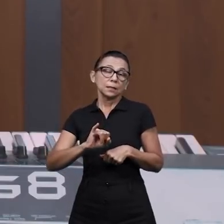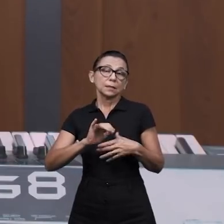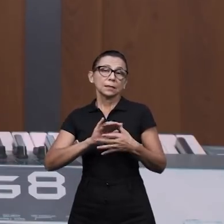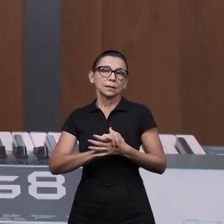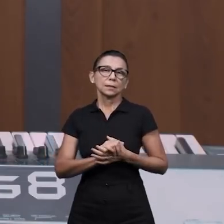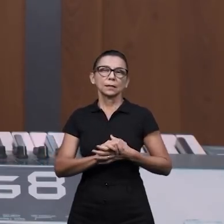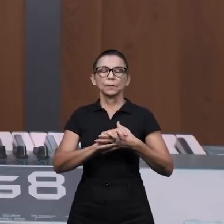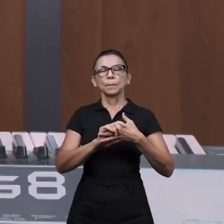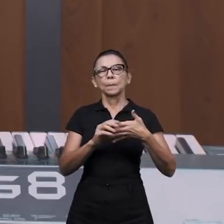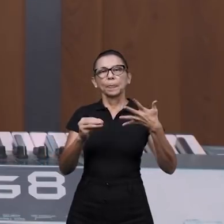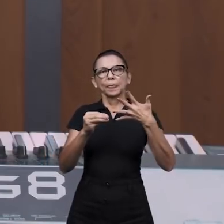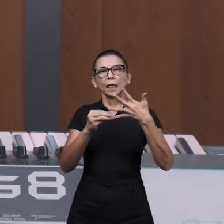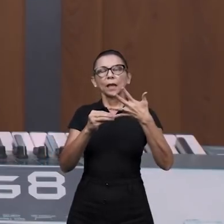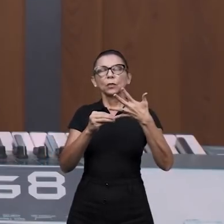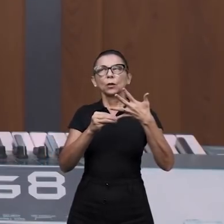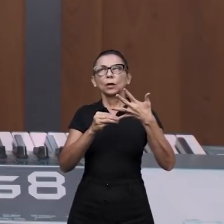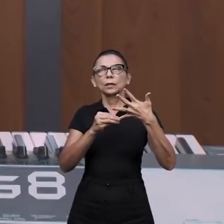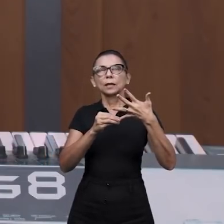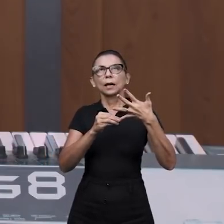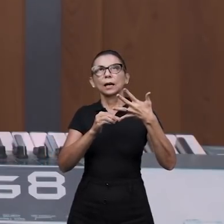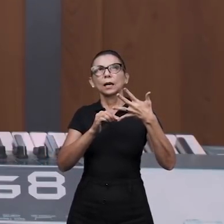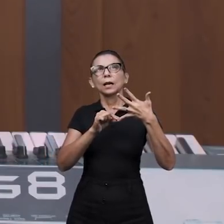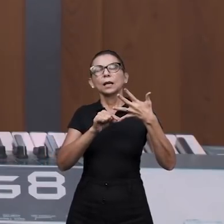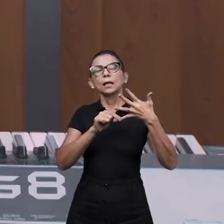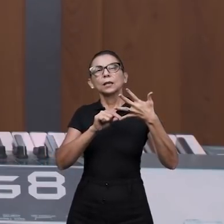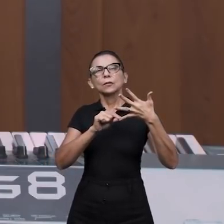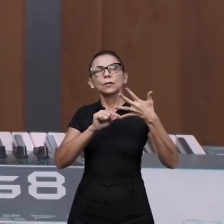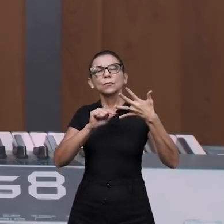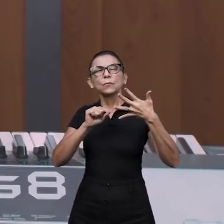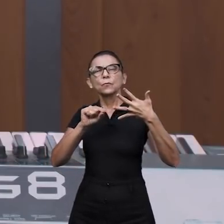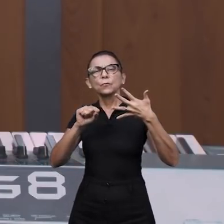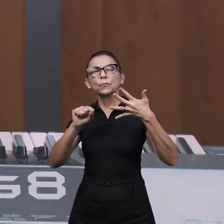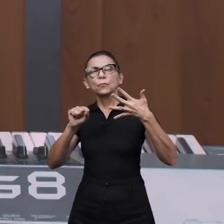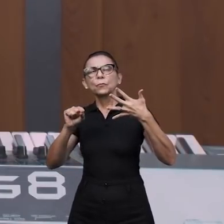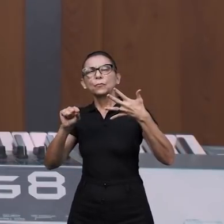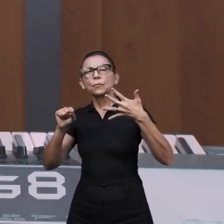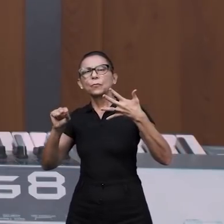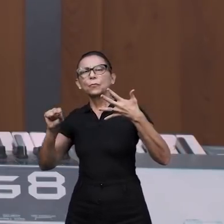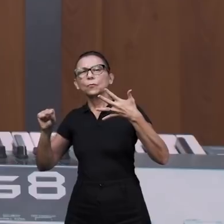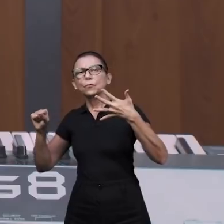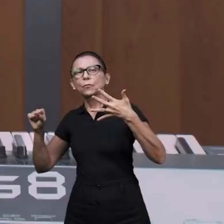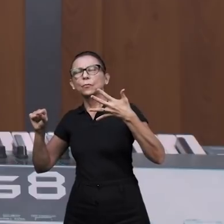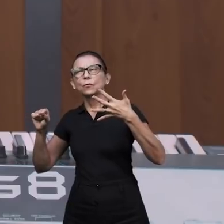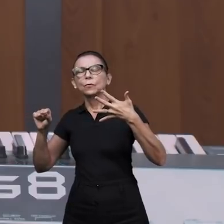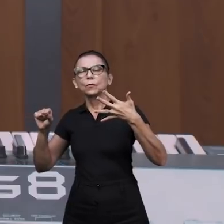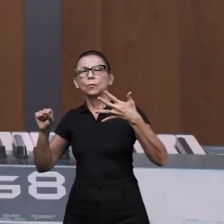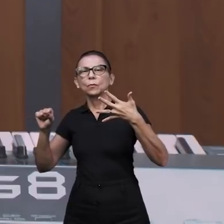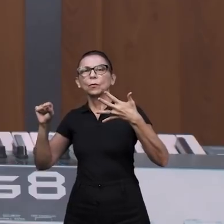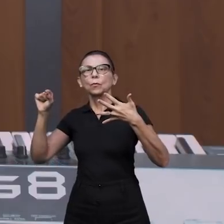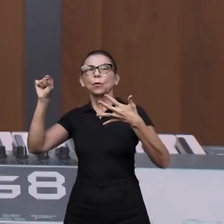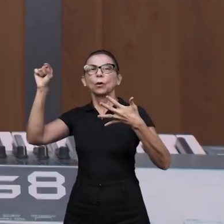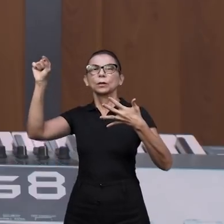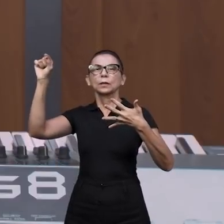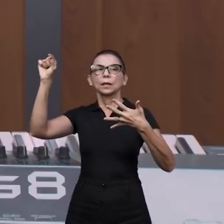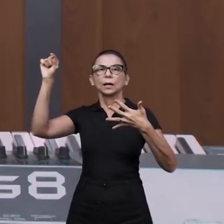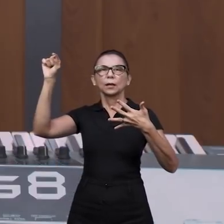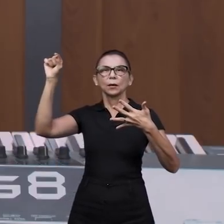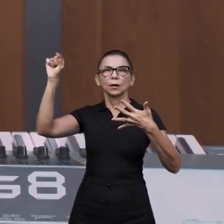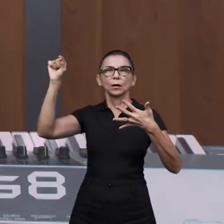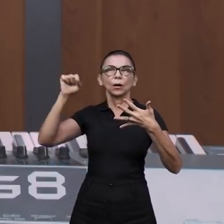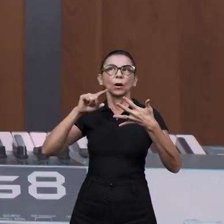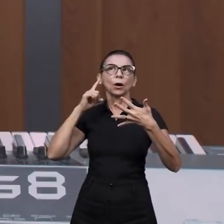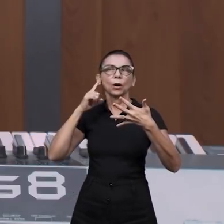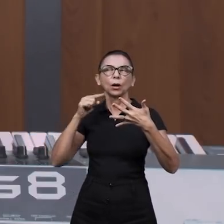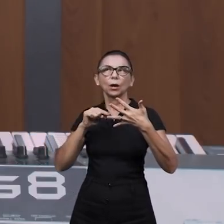grave. Esse louvor, ele começa com uma nota aguda ou com uma nota grave? Ele começa com uma nota aguda, né? Lá em